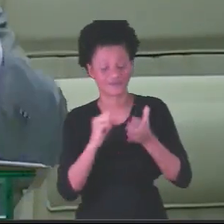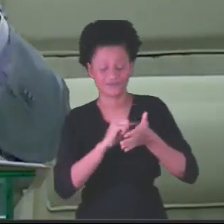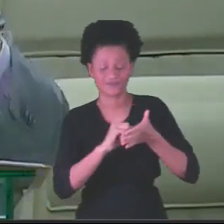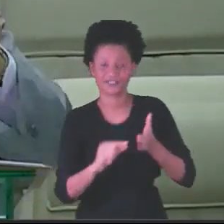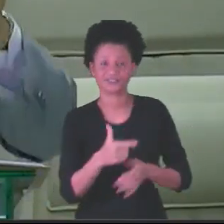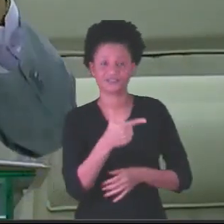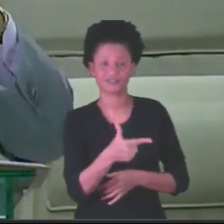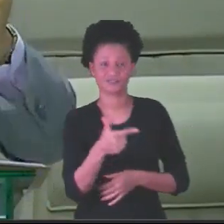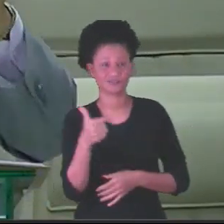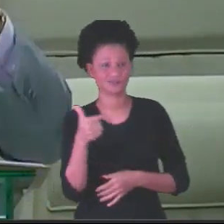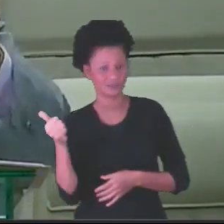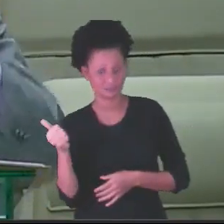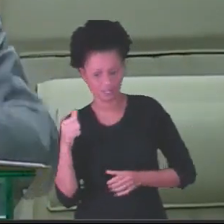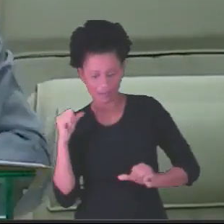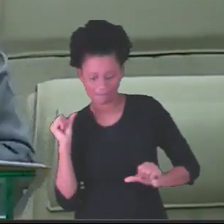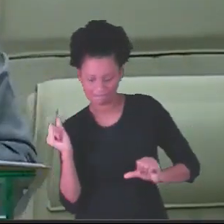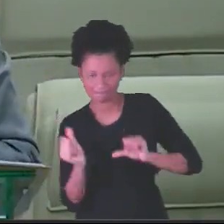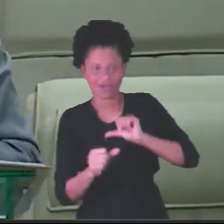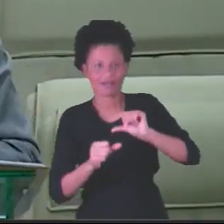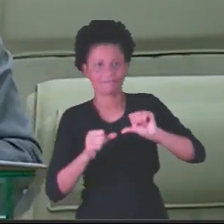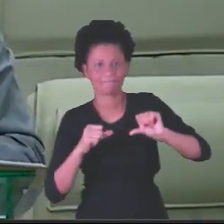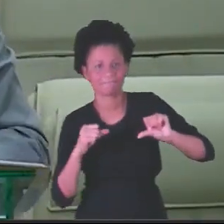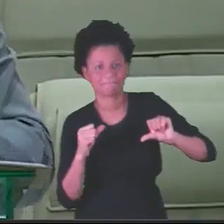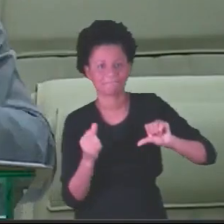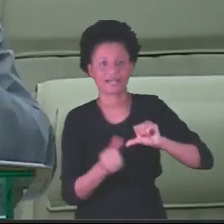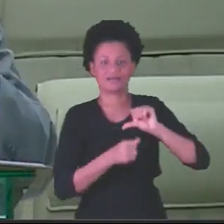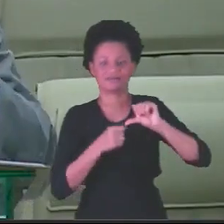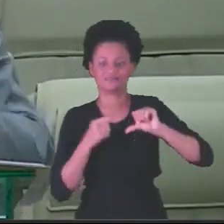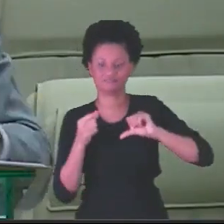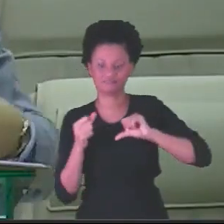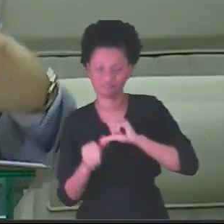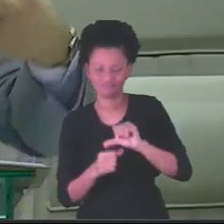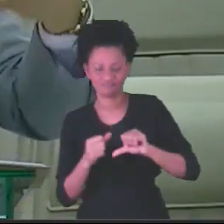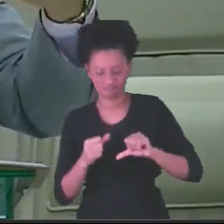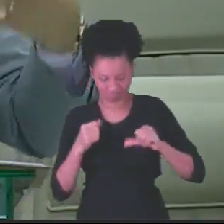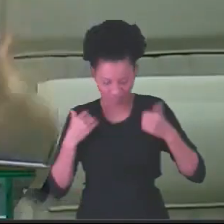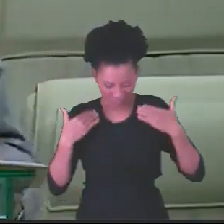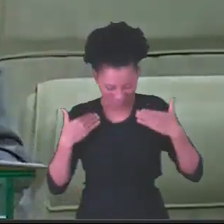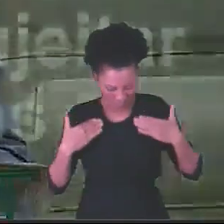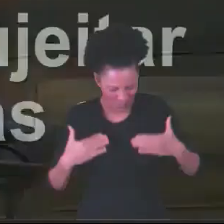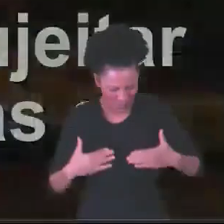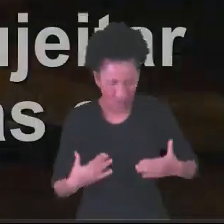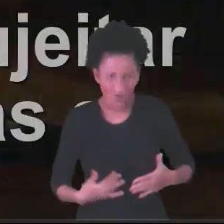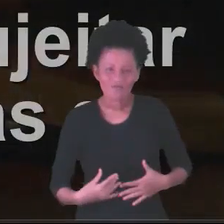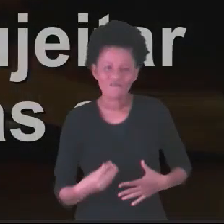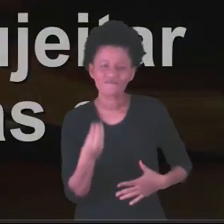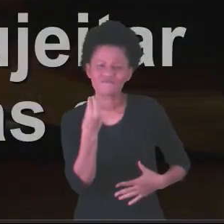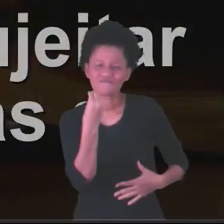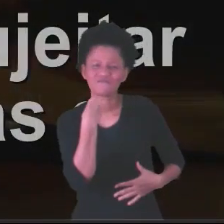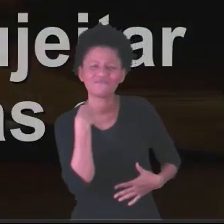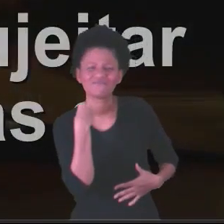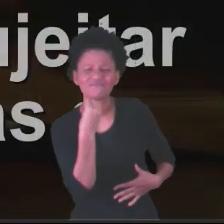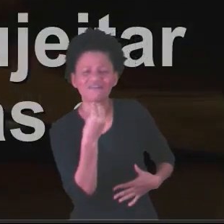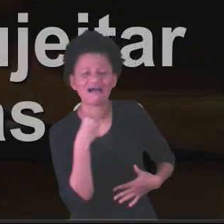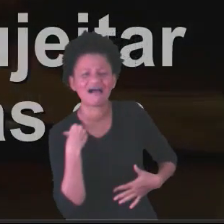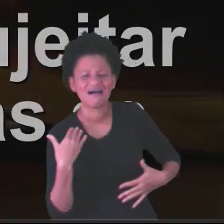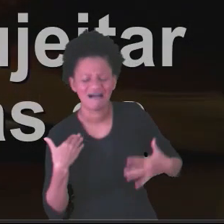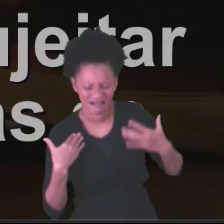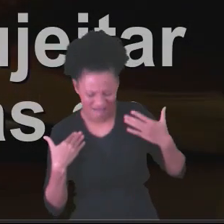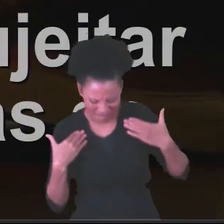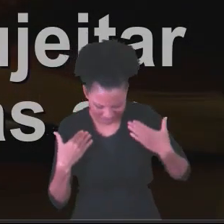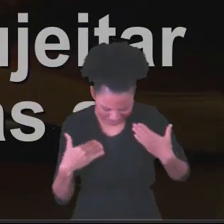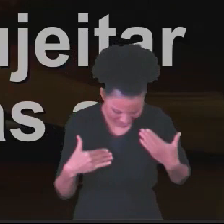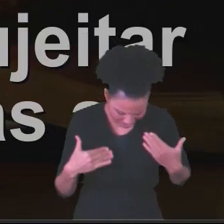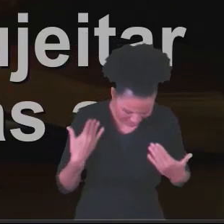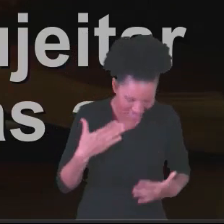21 que transformará o nosso corpo abatido fragilizado